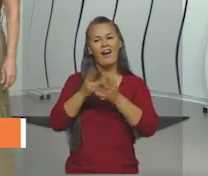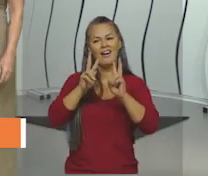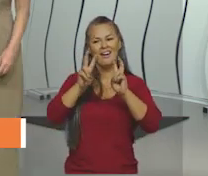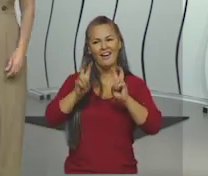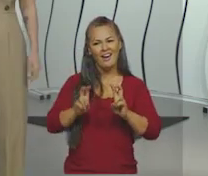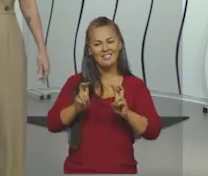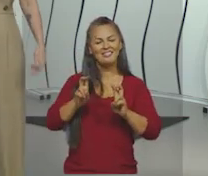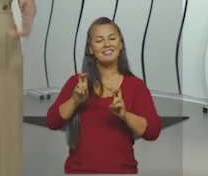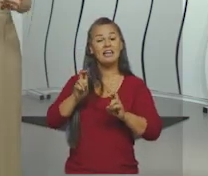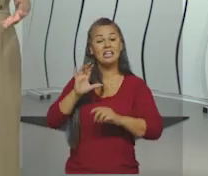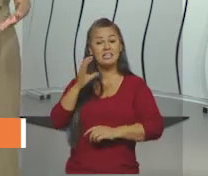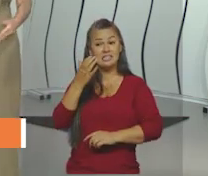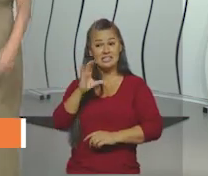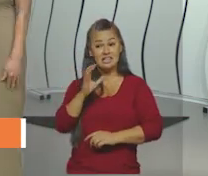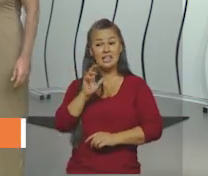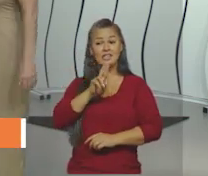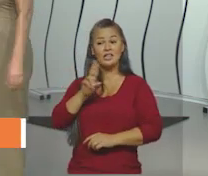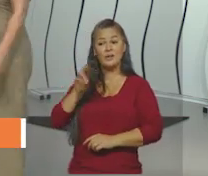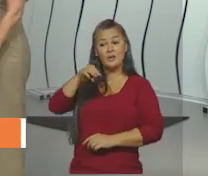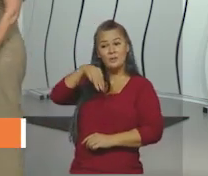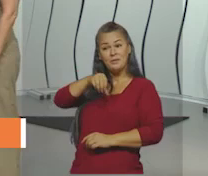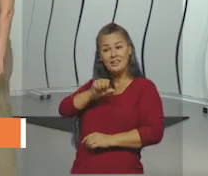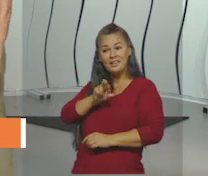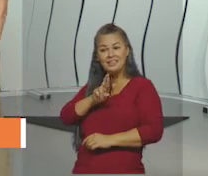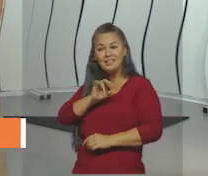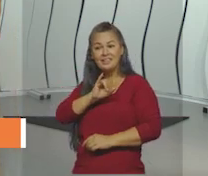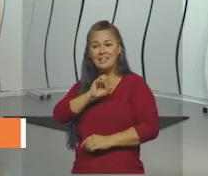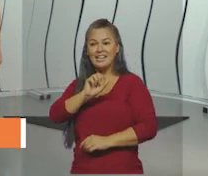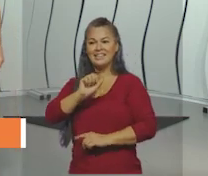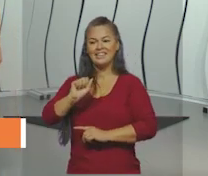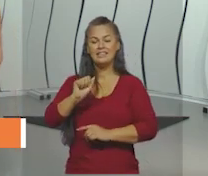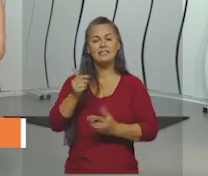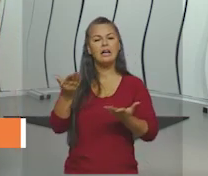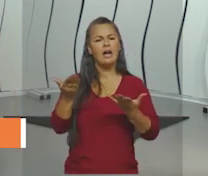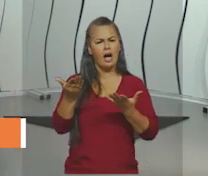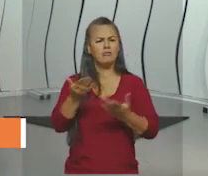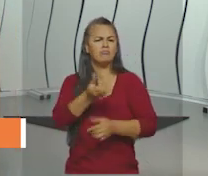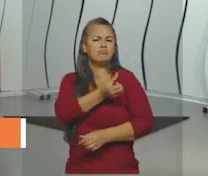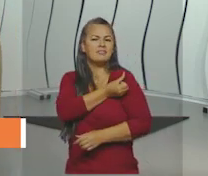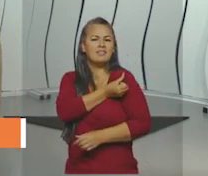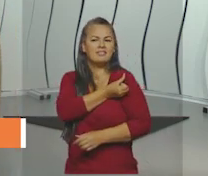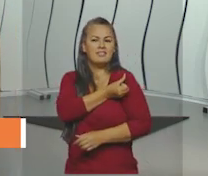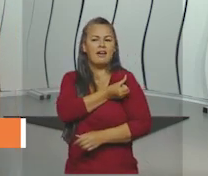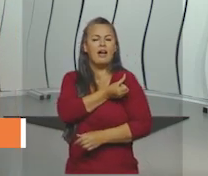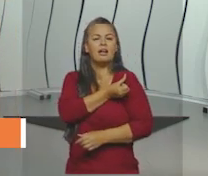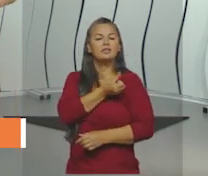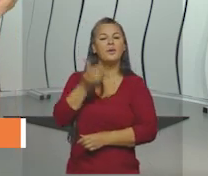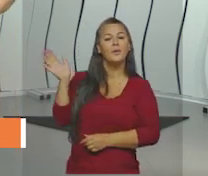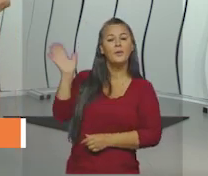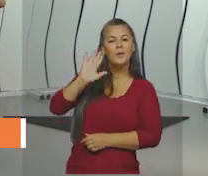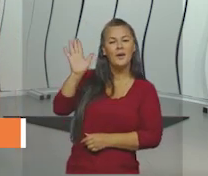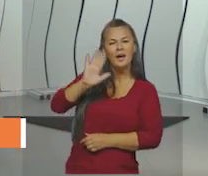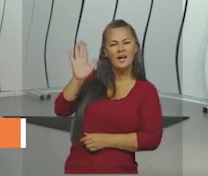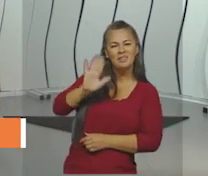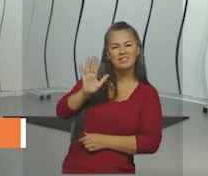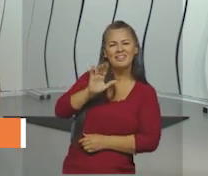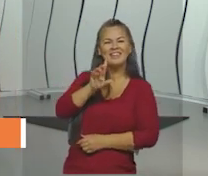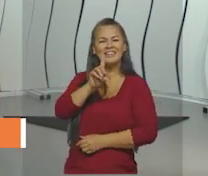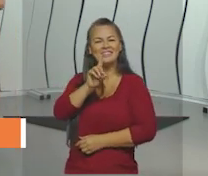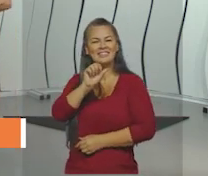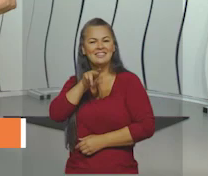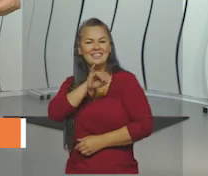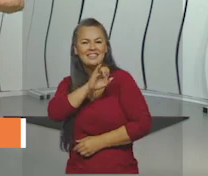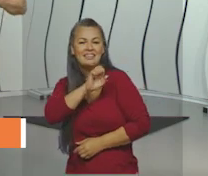a Marisa Araújo, ou Marizinha, tá? Aula hoje do 6º ano. Um abraço de novo para a Daniela de Marléria, para a turma da Liberato